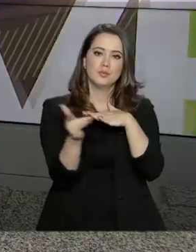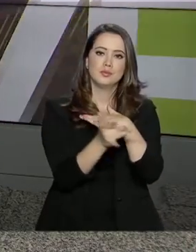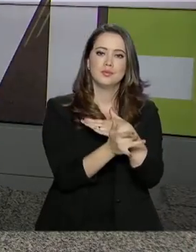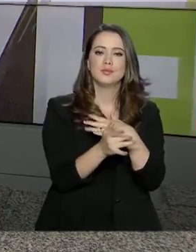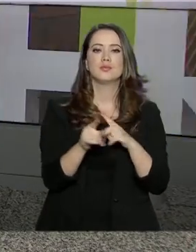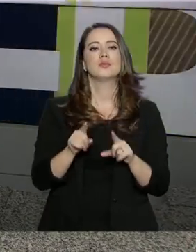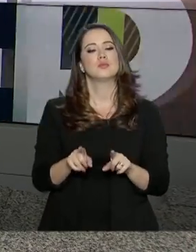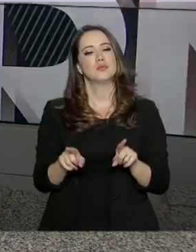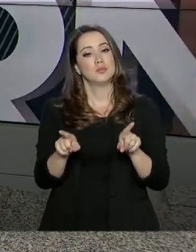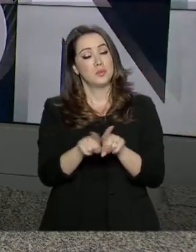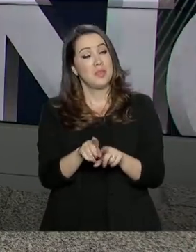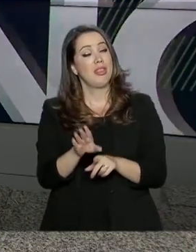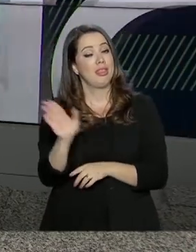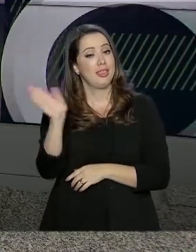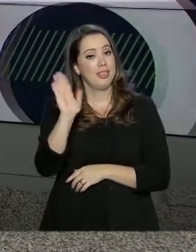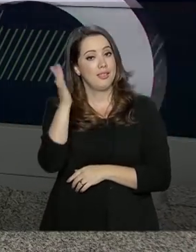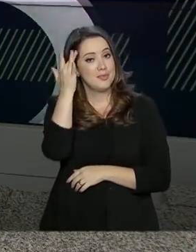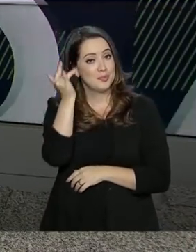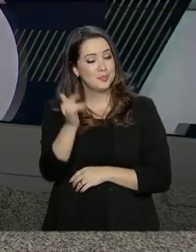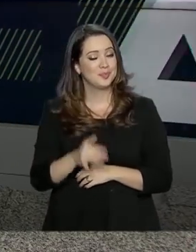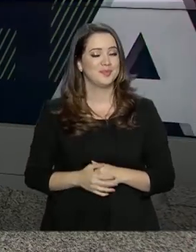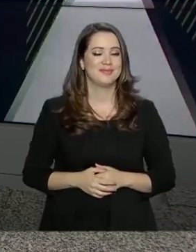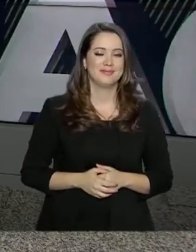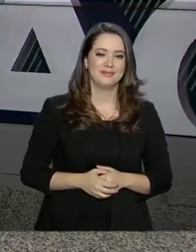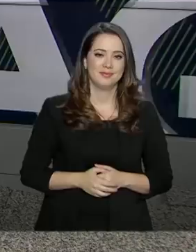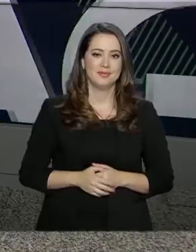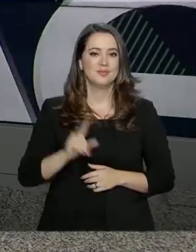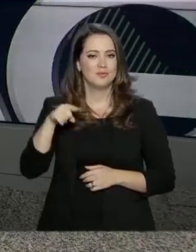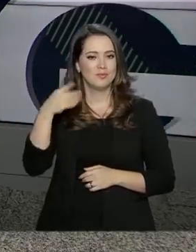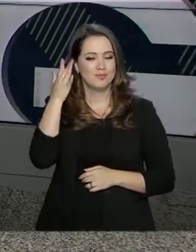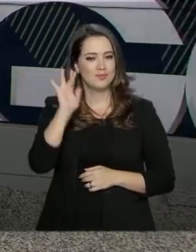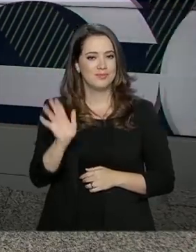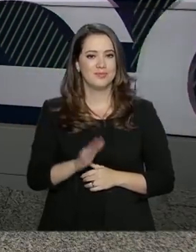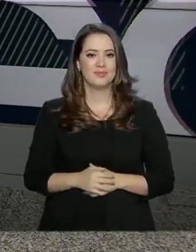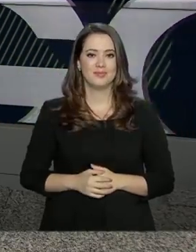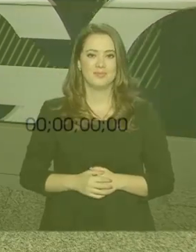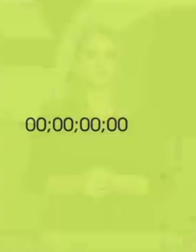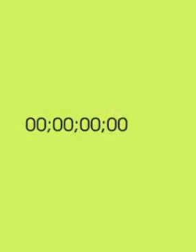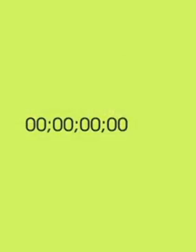também pelas nossas redes sociais. Nos encontramos numa próxima. Até lá.